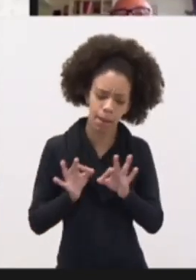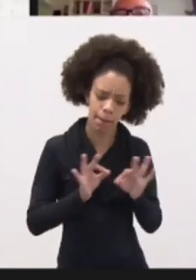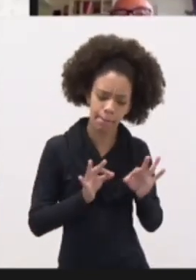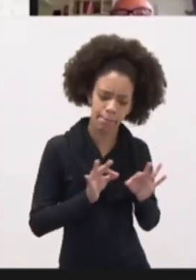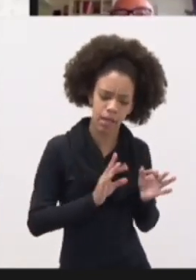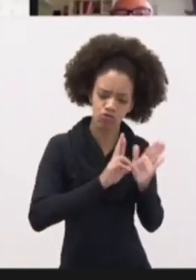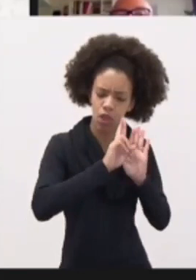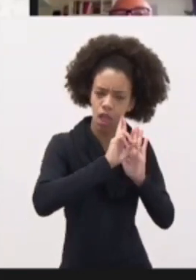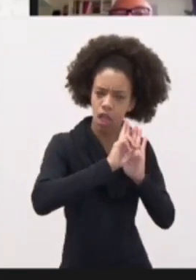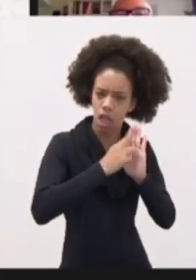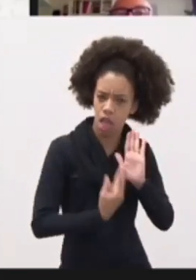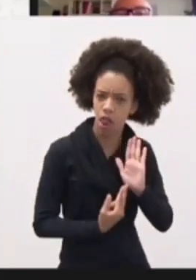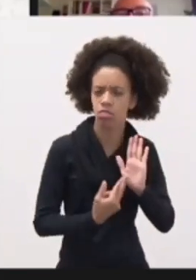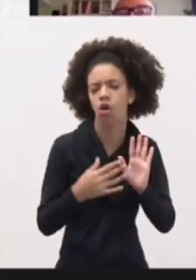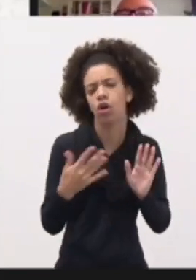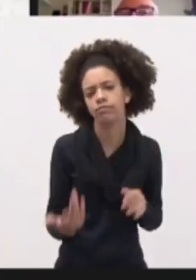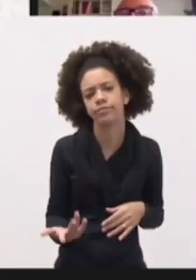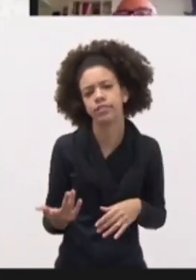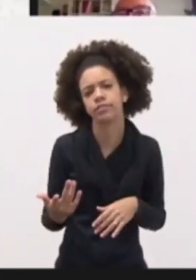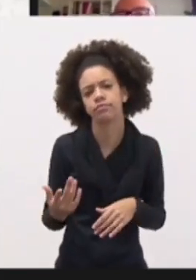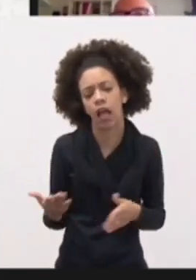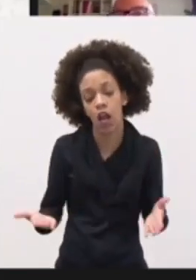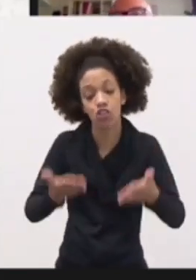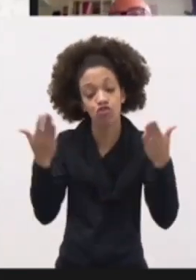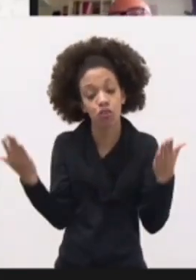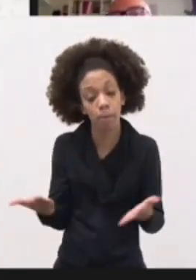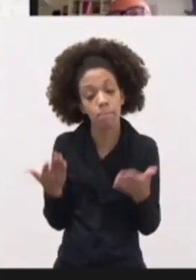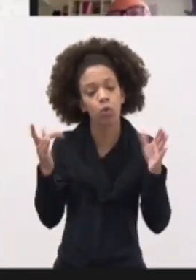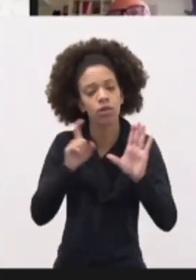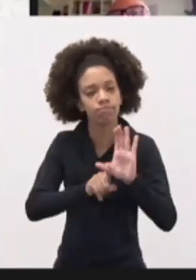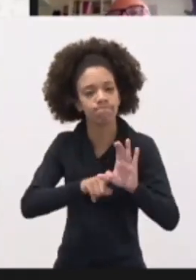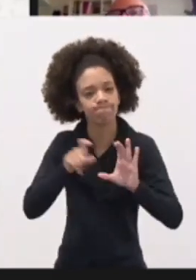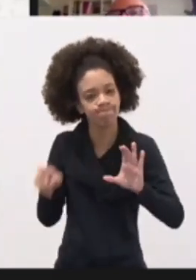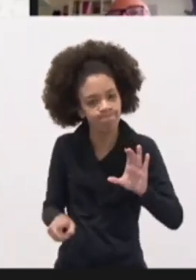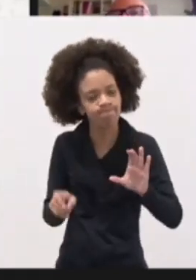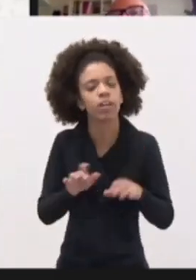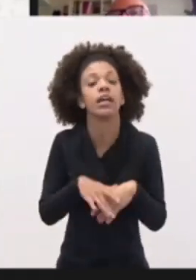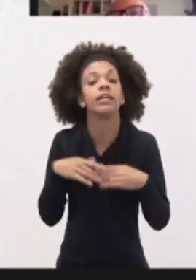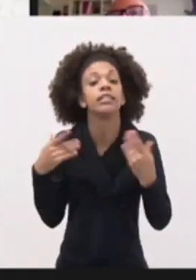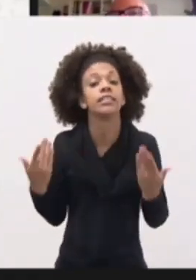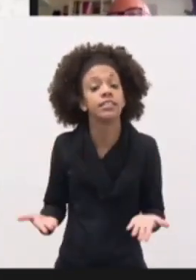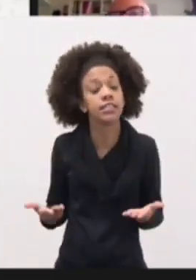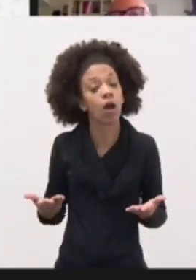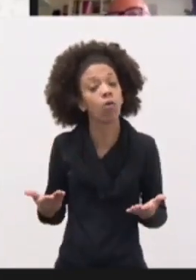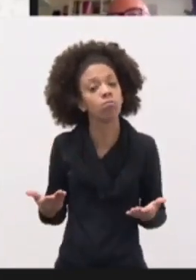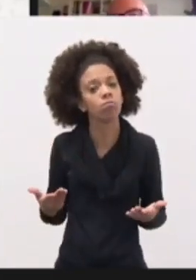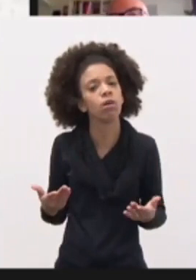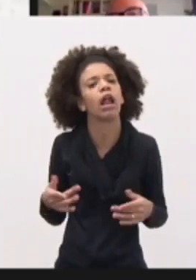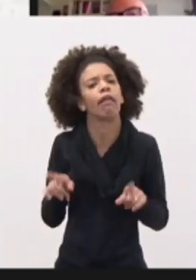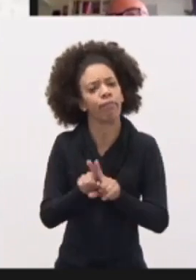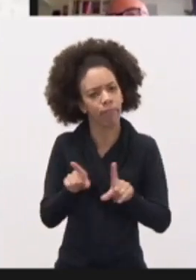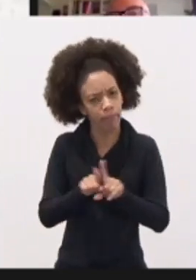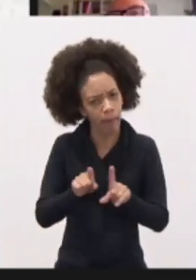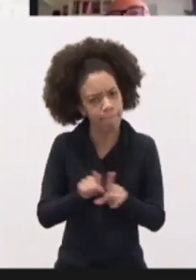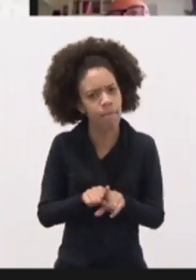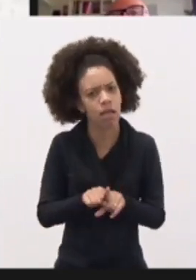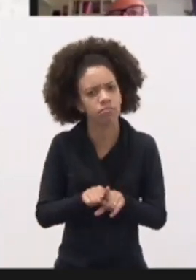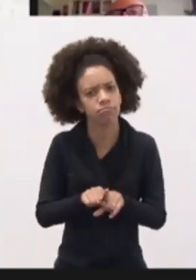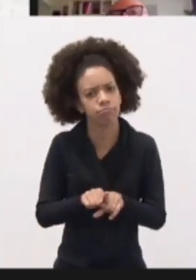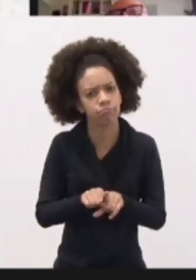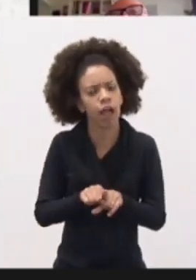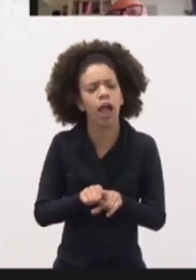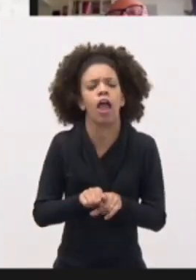de progressão dos aprendizados e estimula a autonomia, né? Então, ela também pega relatórios,